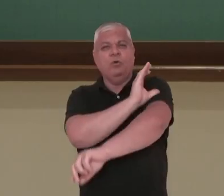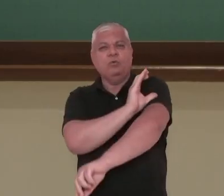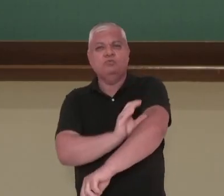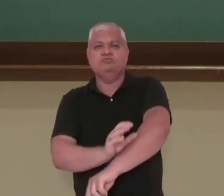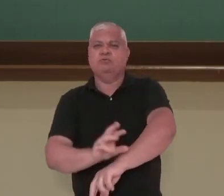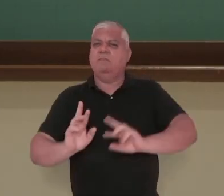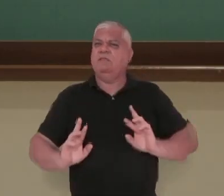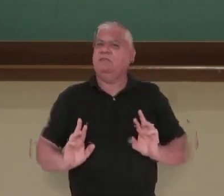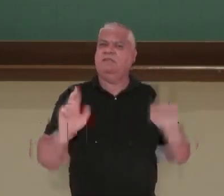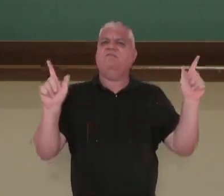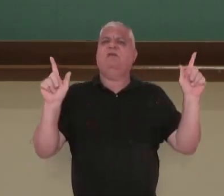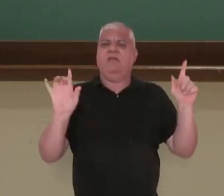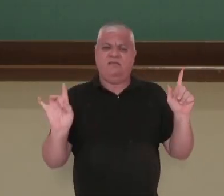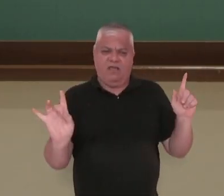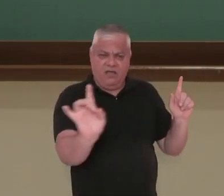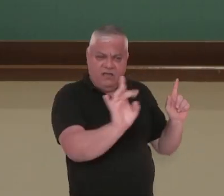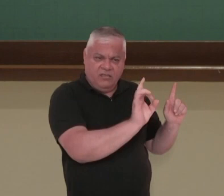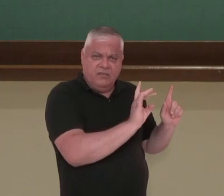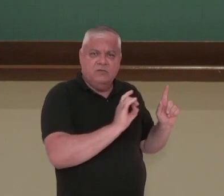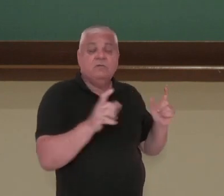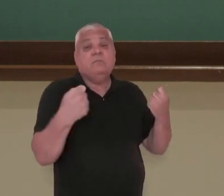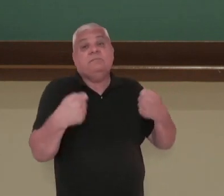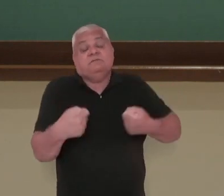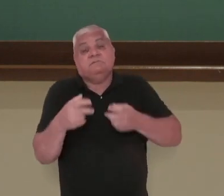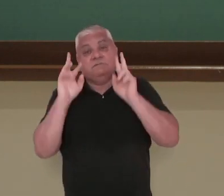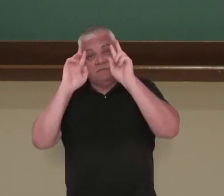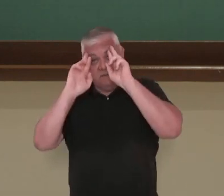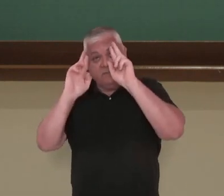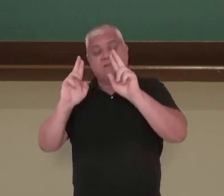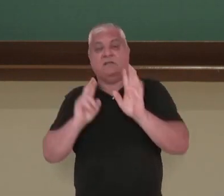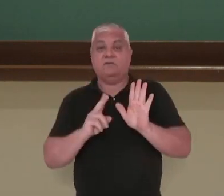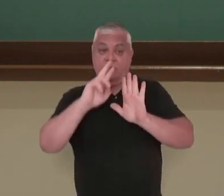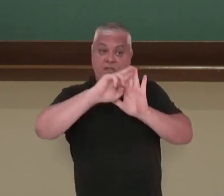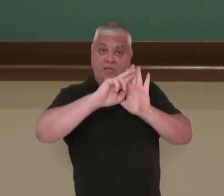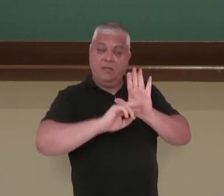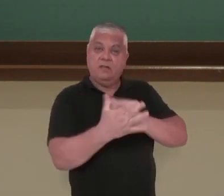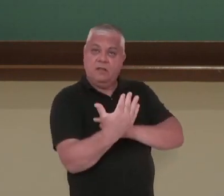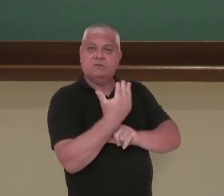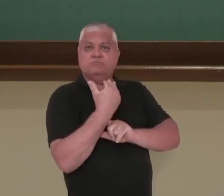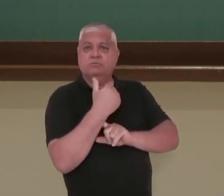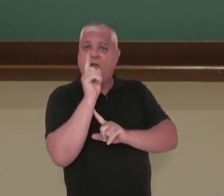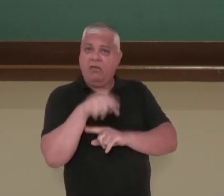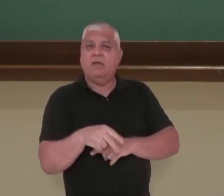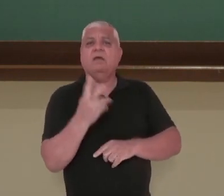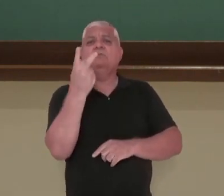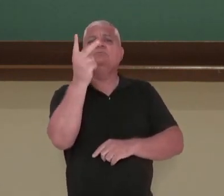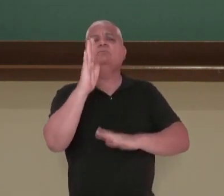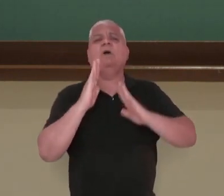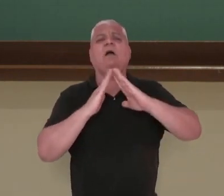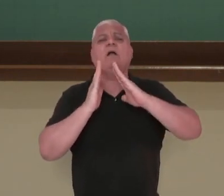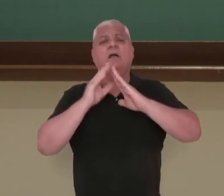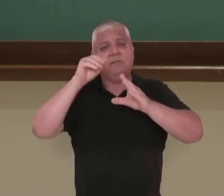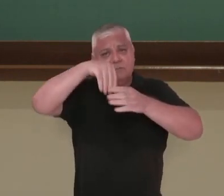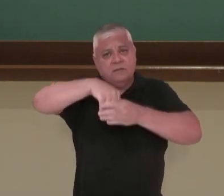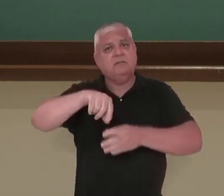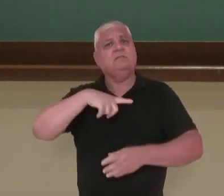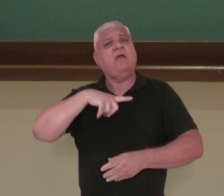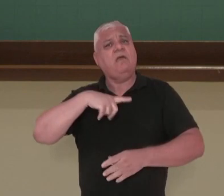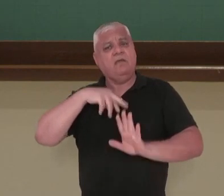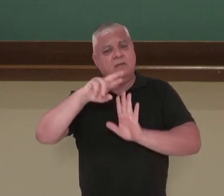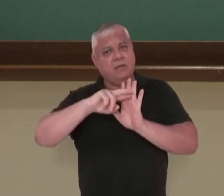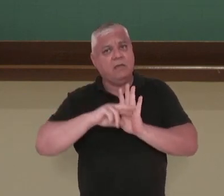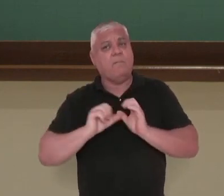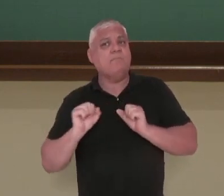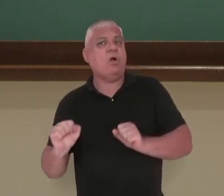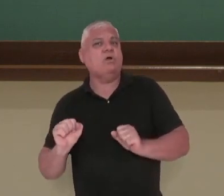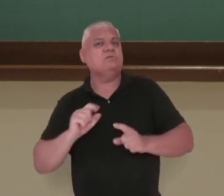vida diversificados. Então, justamente para isso que a gente cria regras em qualquer comunidade. Na sua casa deve ter regras sobre o que você pode